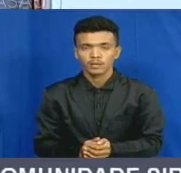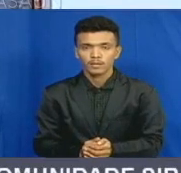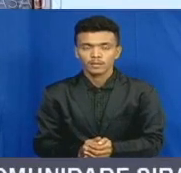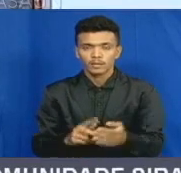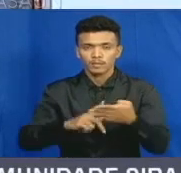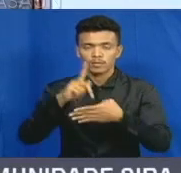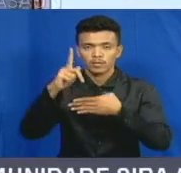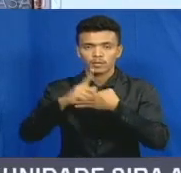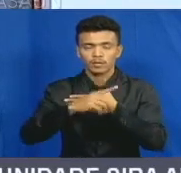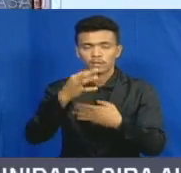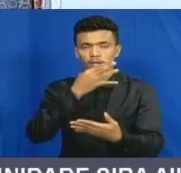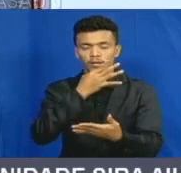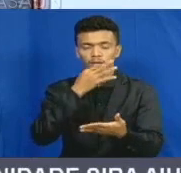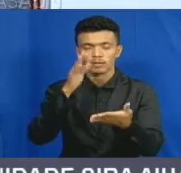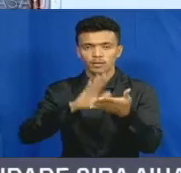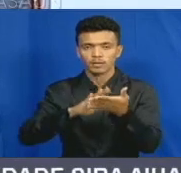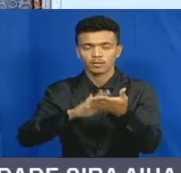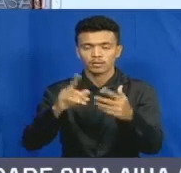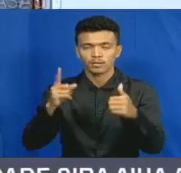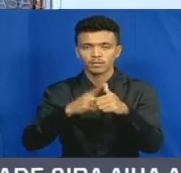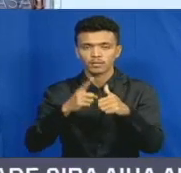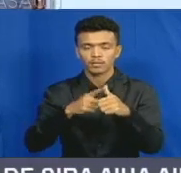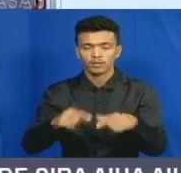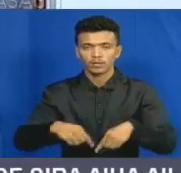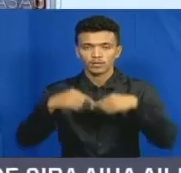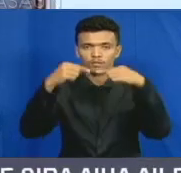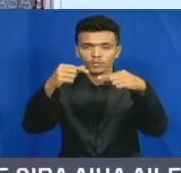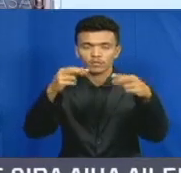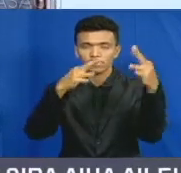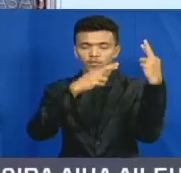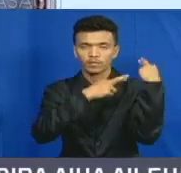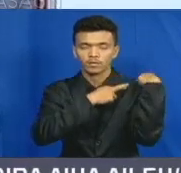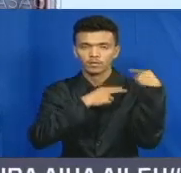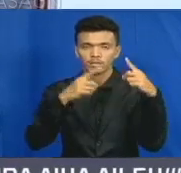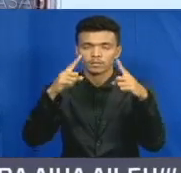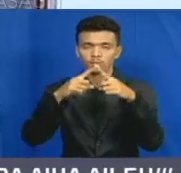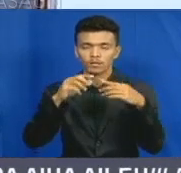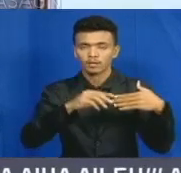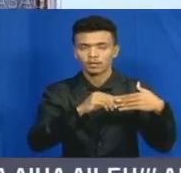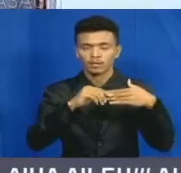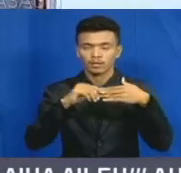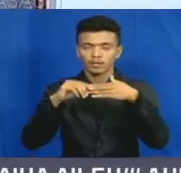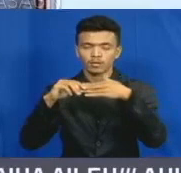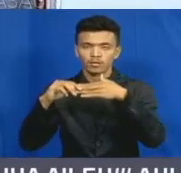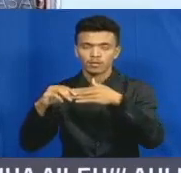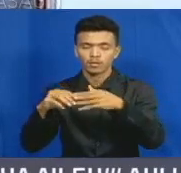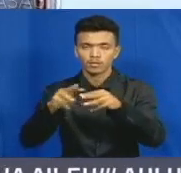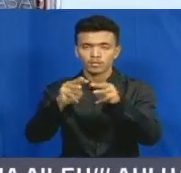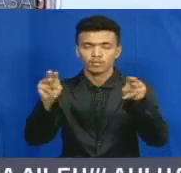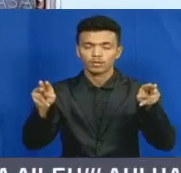program merenda escolar. Primeiro, foi competência da autoridade